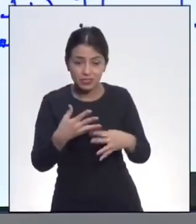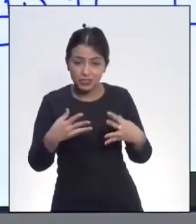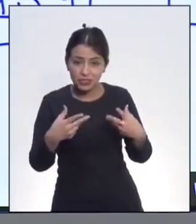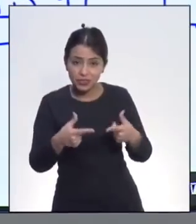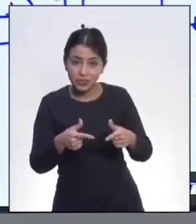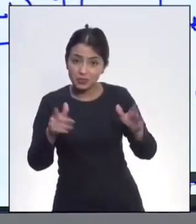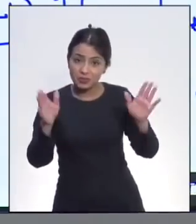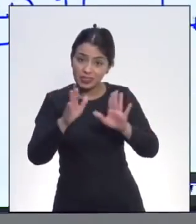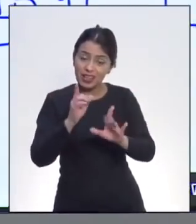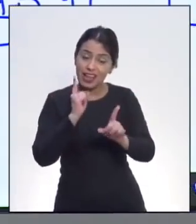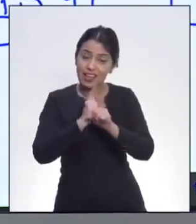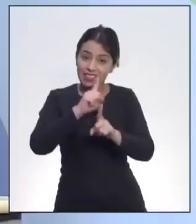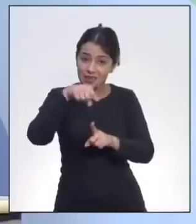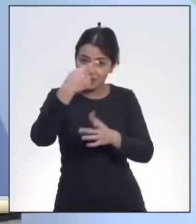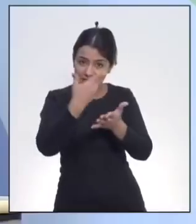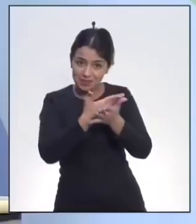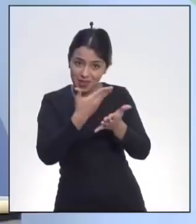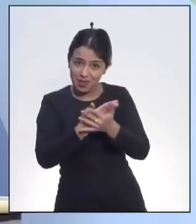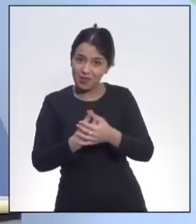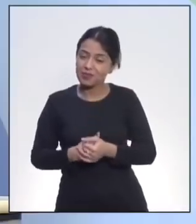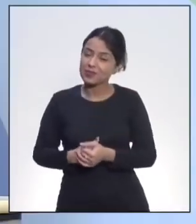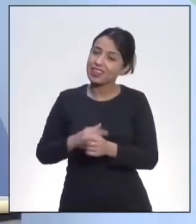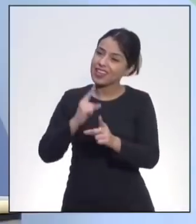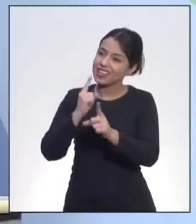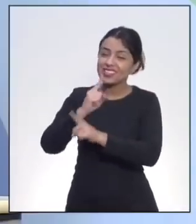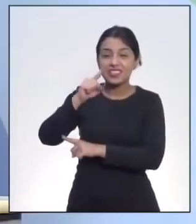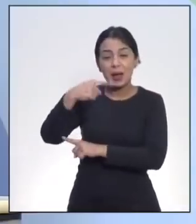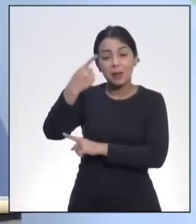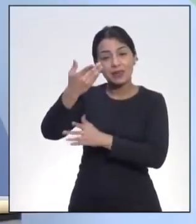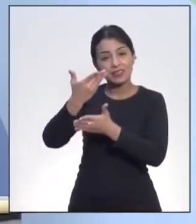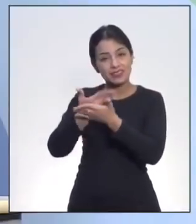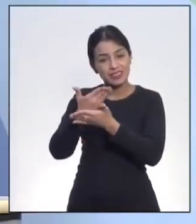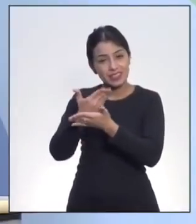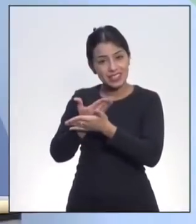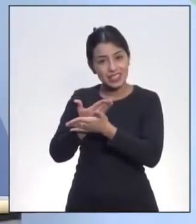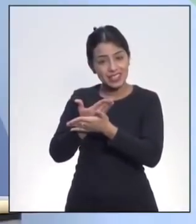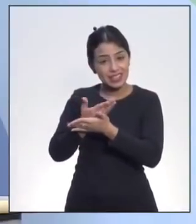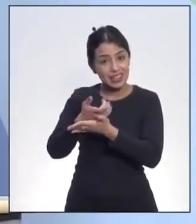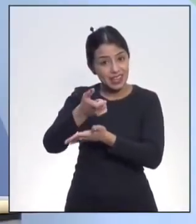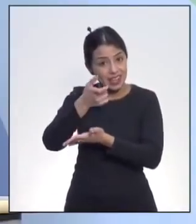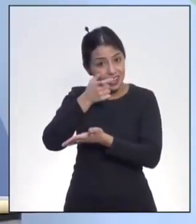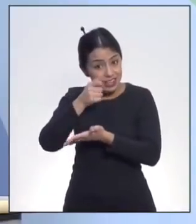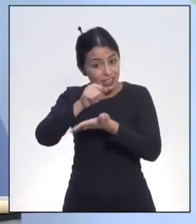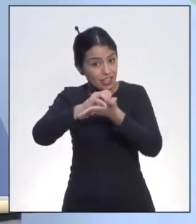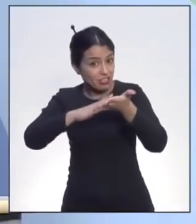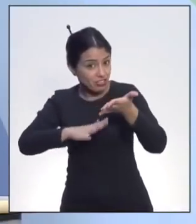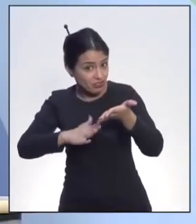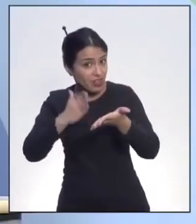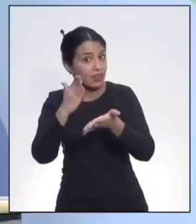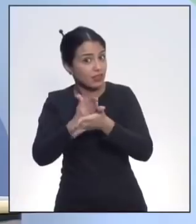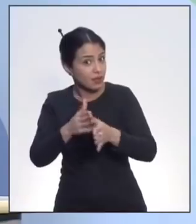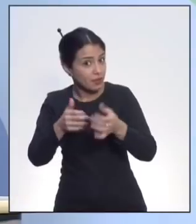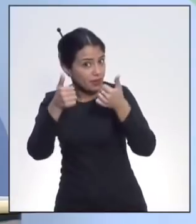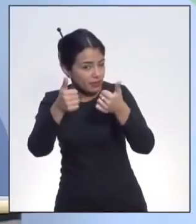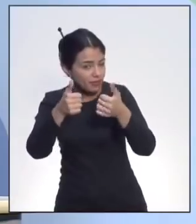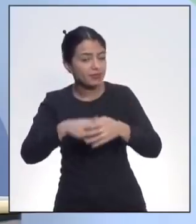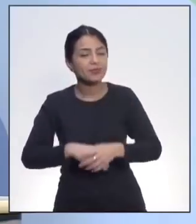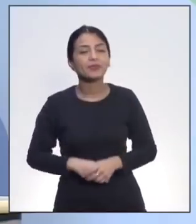vocês. Até a próxima aula. Alessandra? Gente, até a próxima aula. Não deixe de terminar as suas atividades.